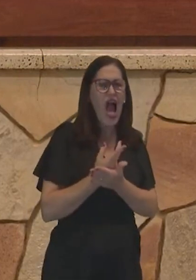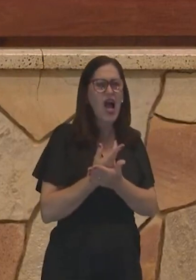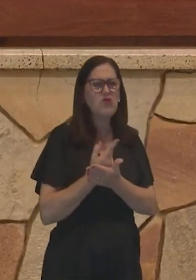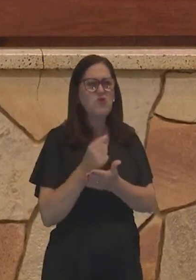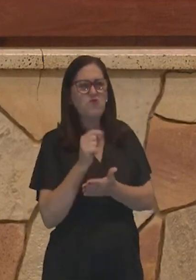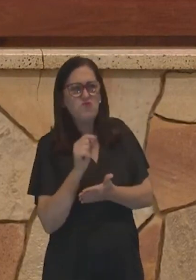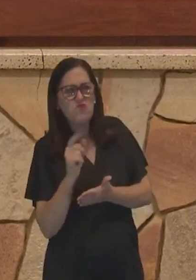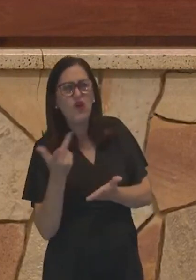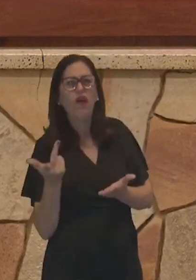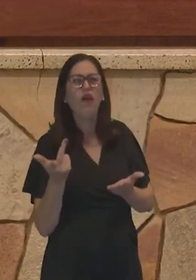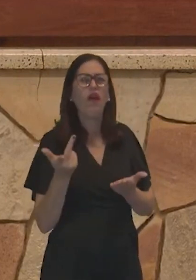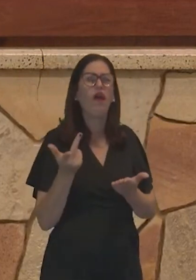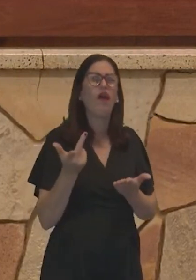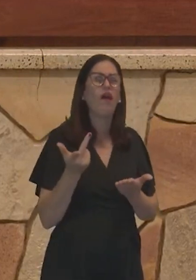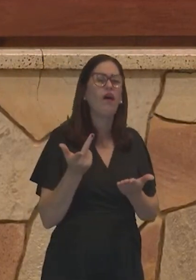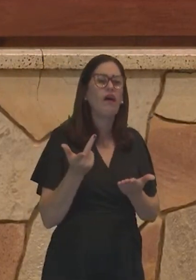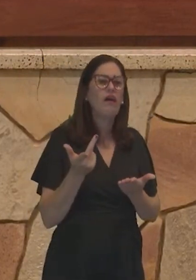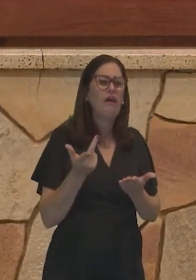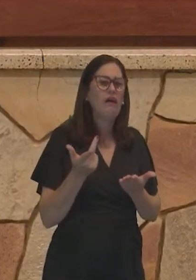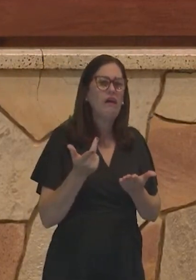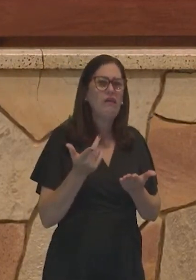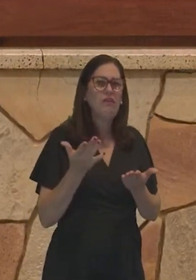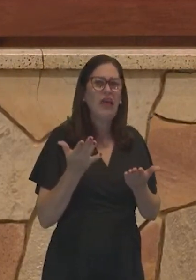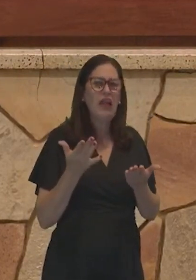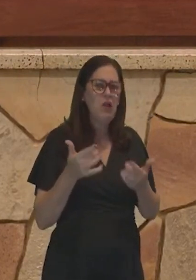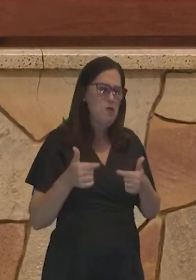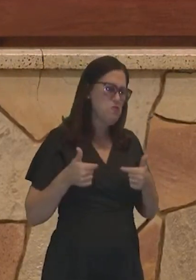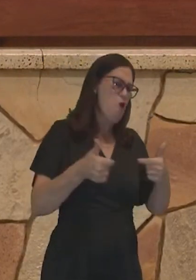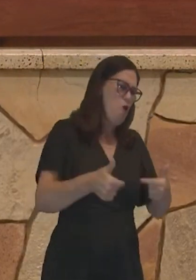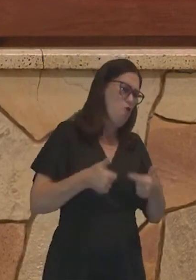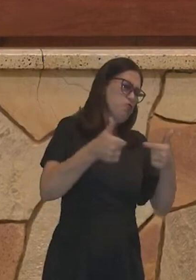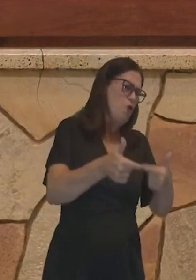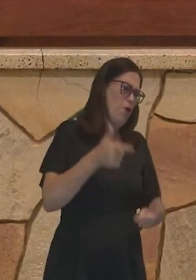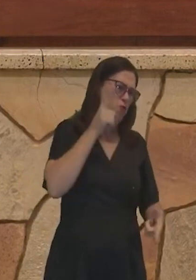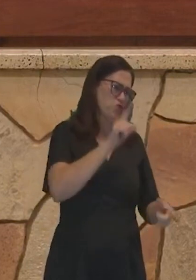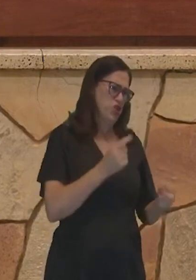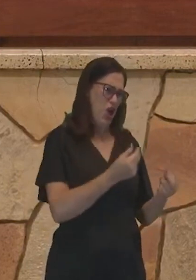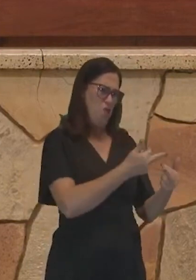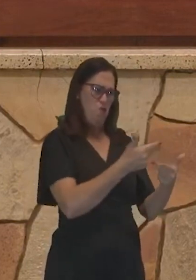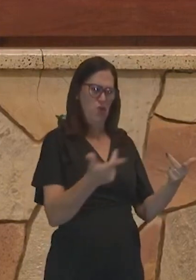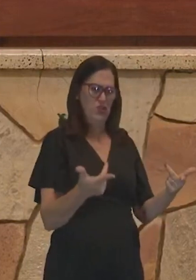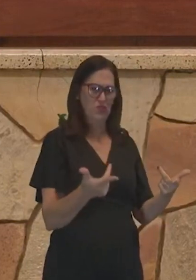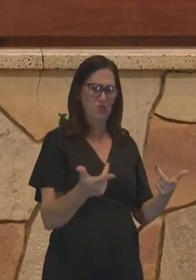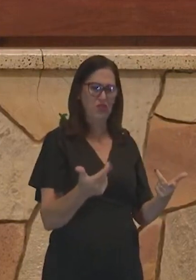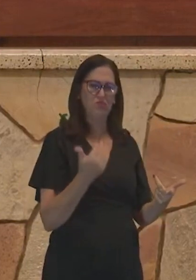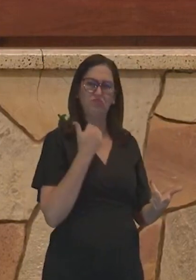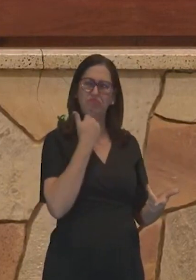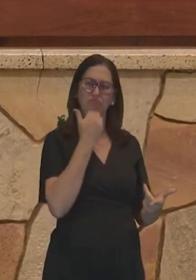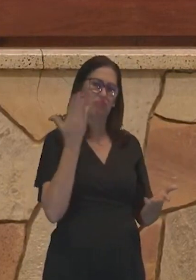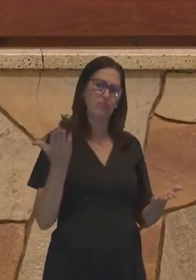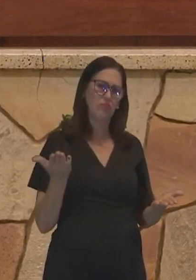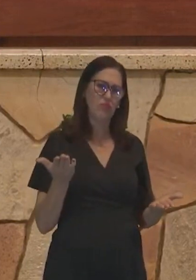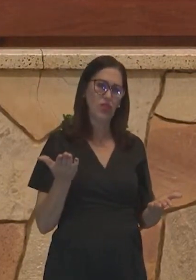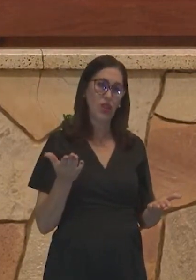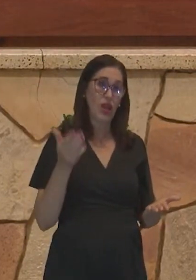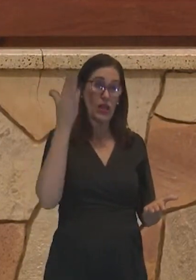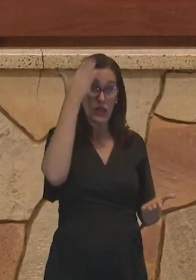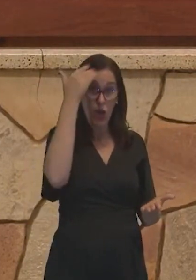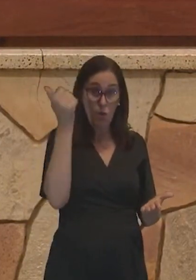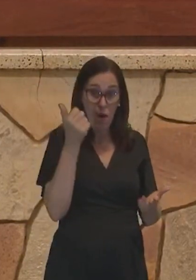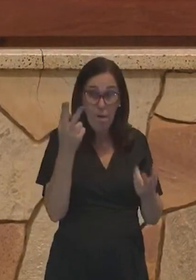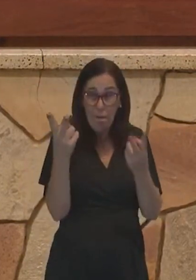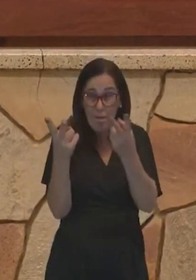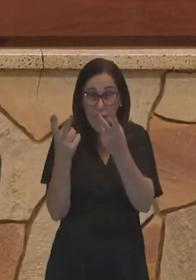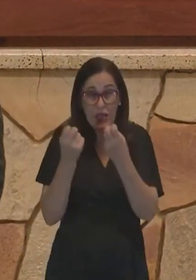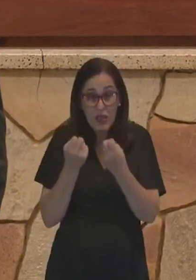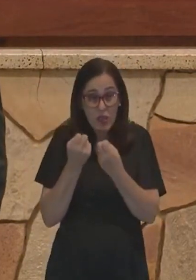importantes do que aquelas que ele lutou tanto e se desgastou tanto para conquistar com o dinheiro. Por exemplo, ele percebeu que